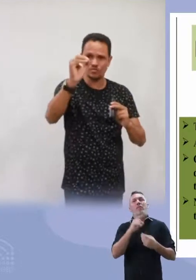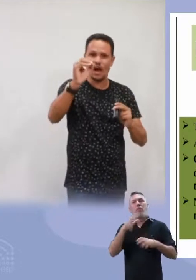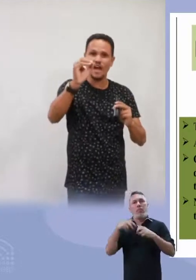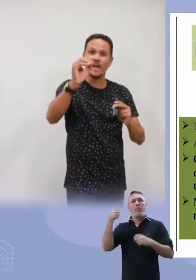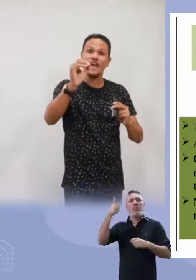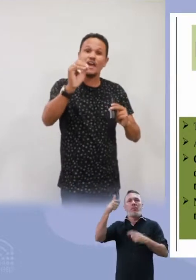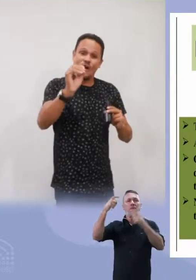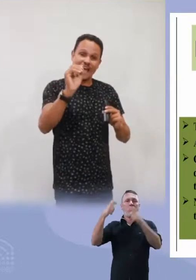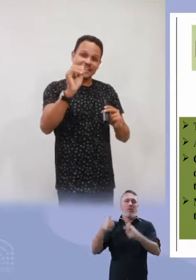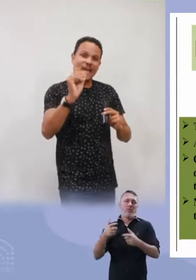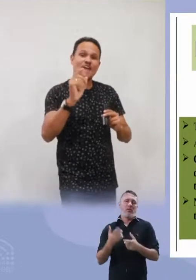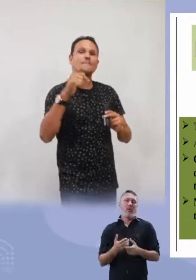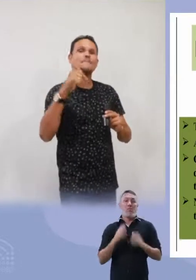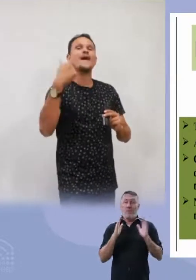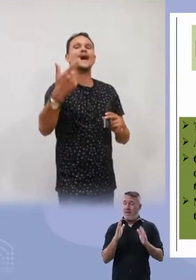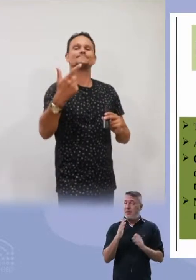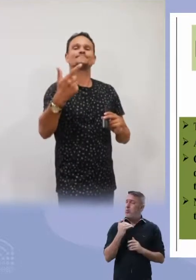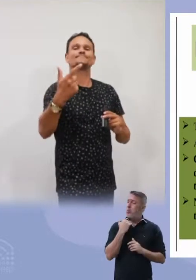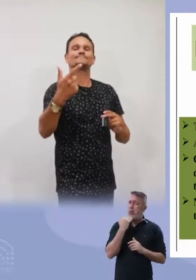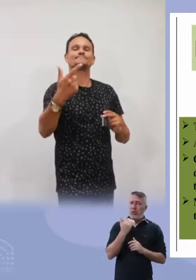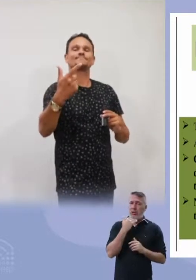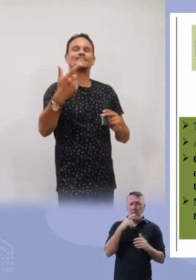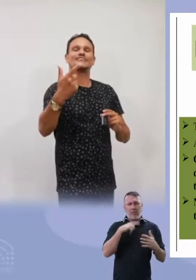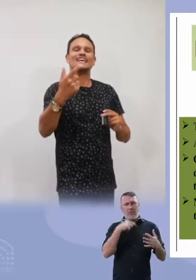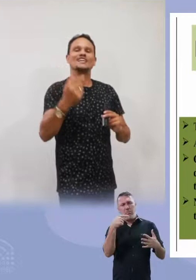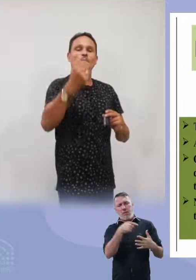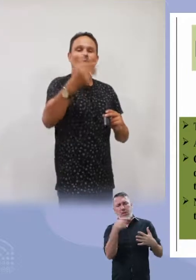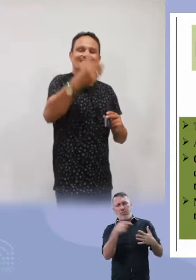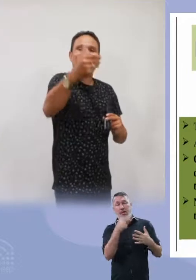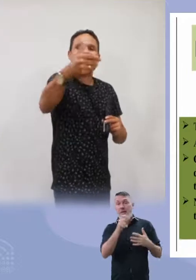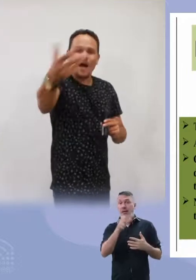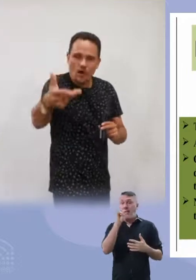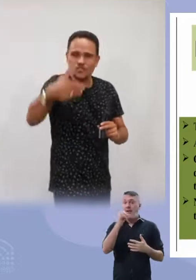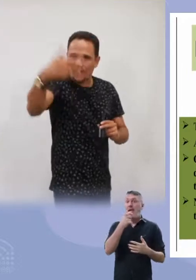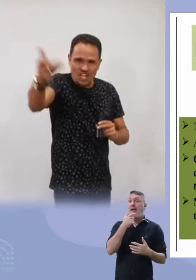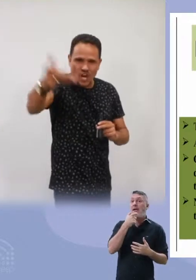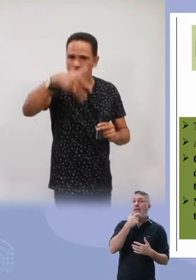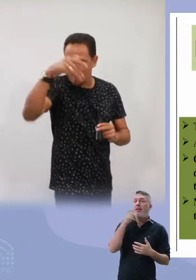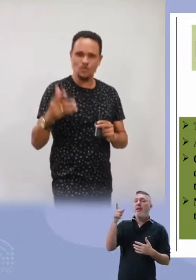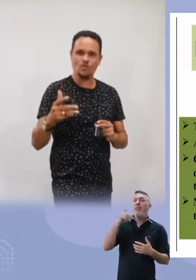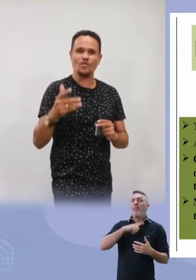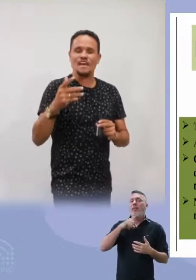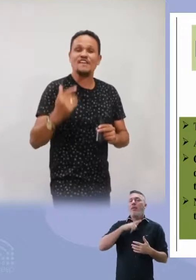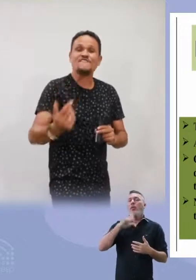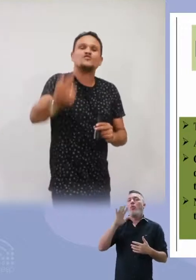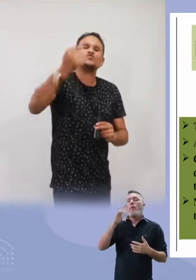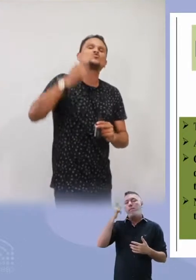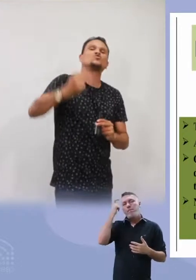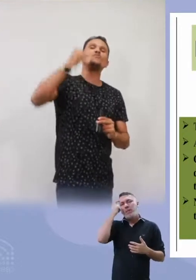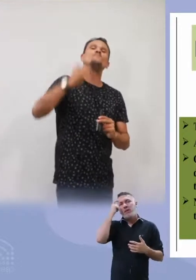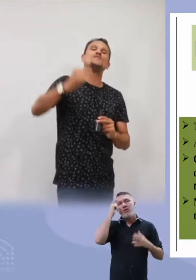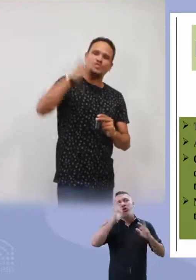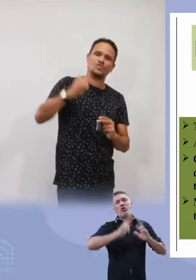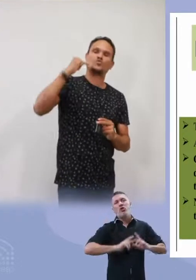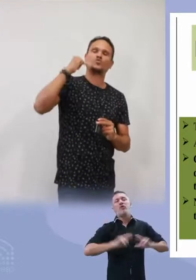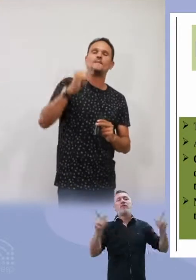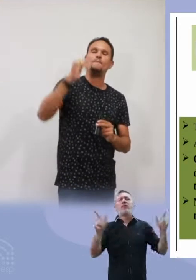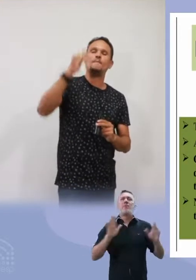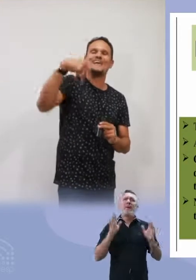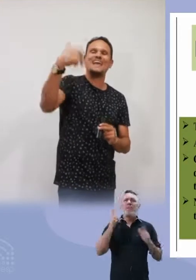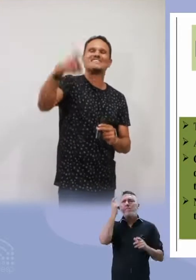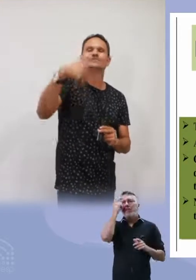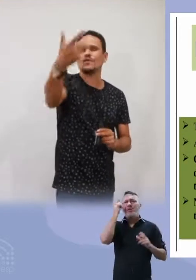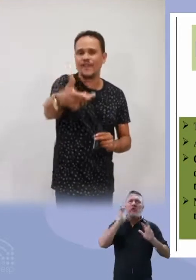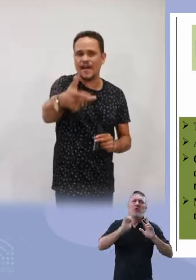imagina só. A Inglaterra vai parar de plantar o arroz, o feijão, o milho e vai substituir